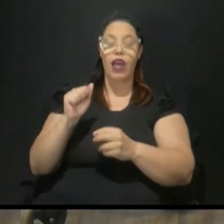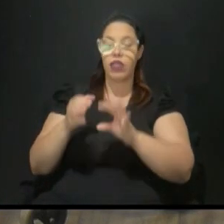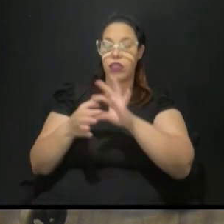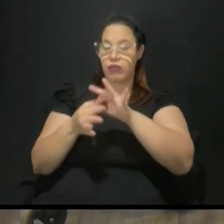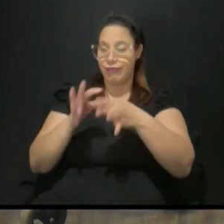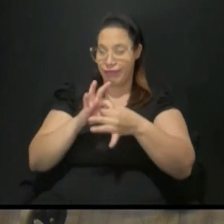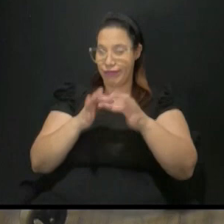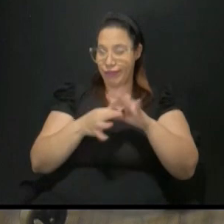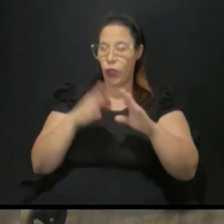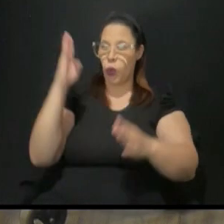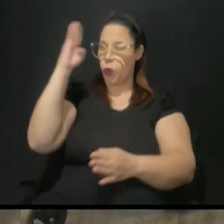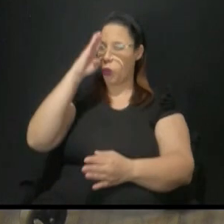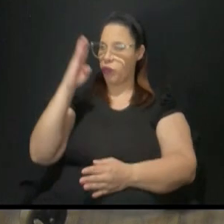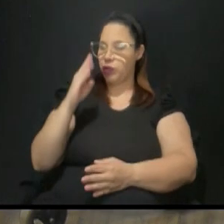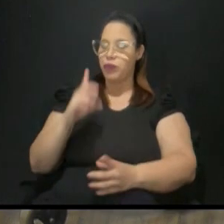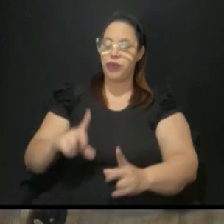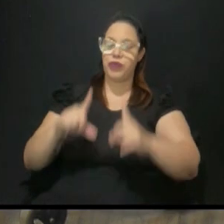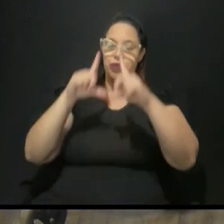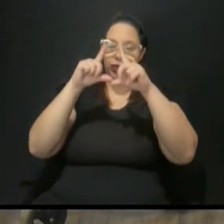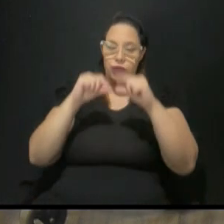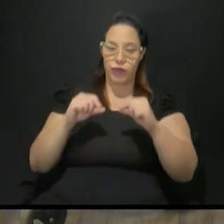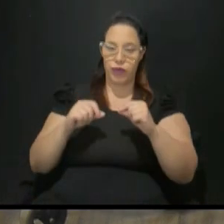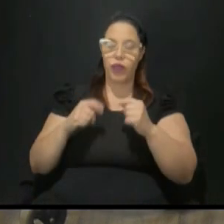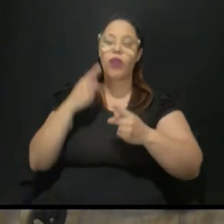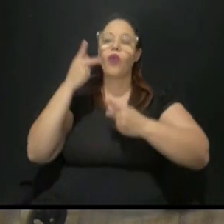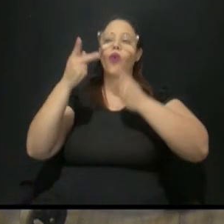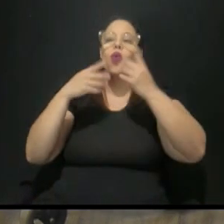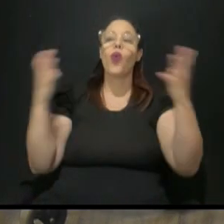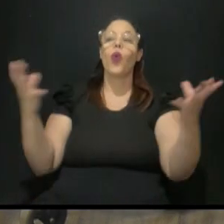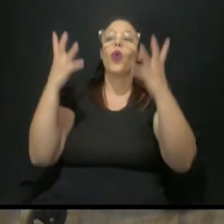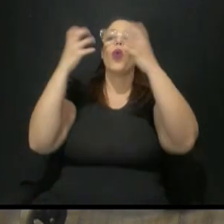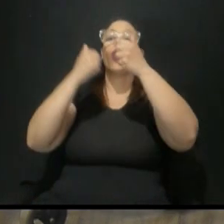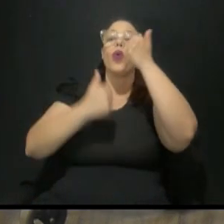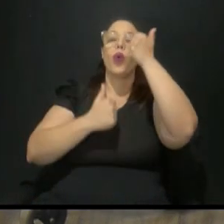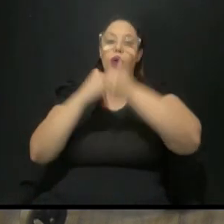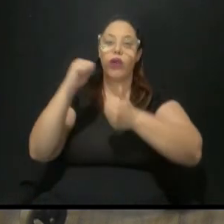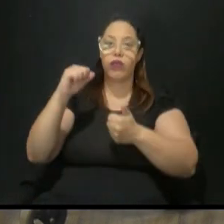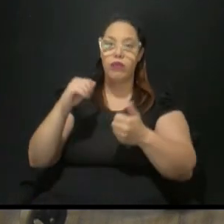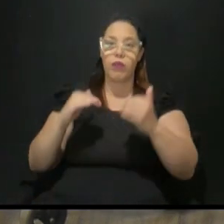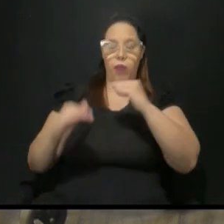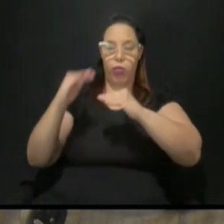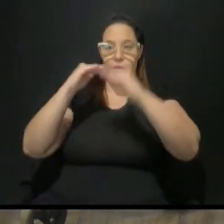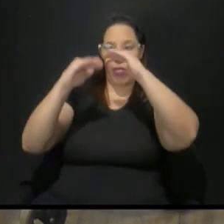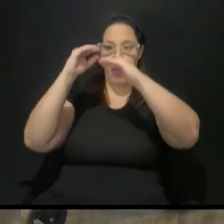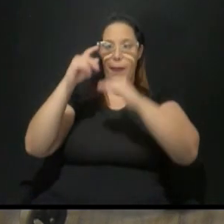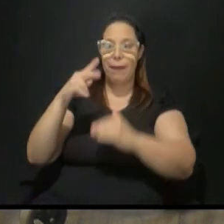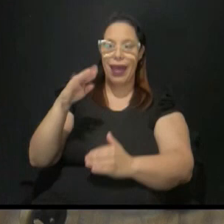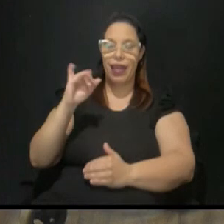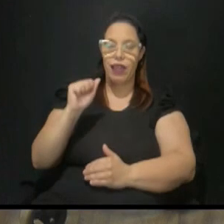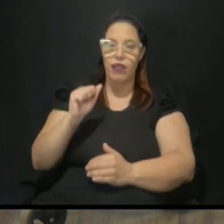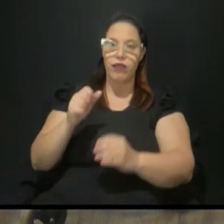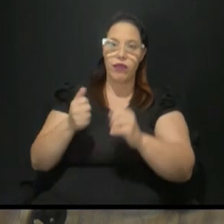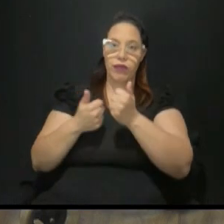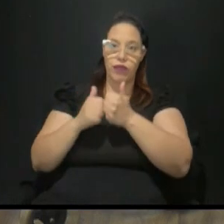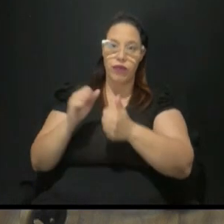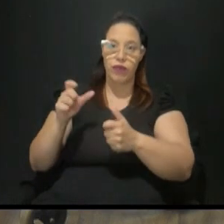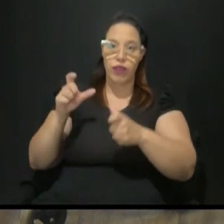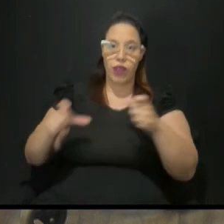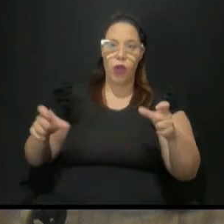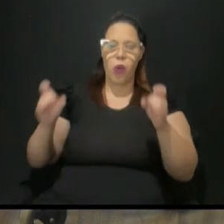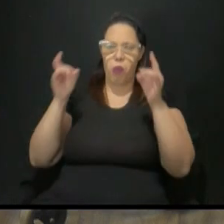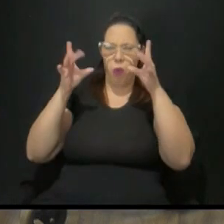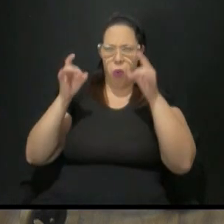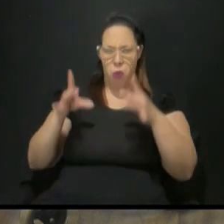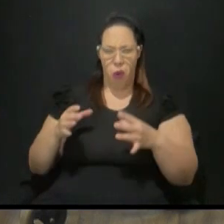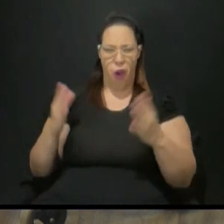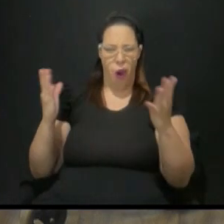de Paris, nós falamos sobre incentivo ao esporte e desenvolvimento de paratletas. Estamos aqui com só gente potente, olha, a